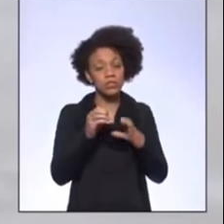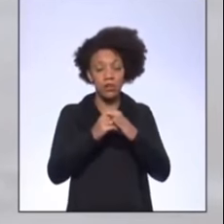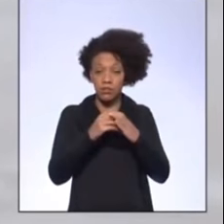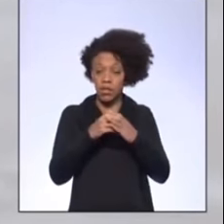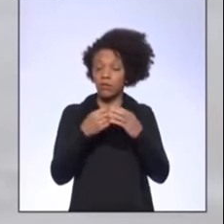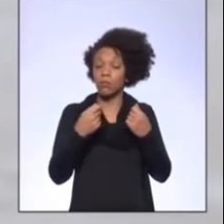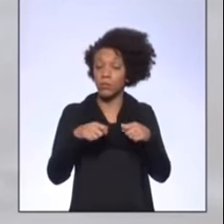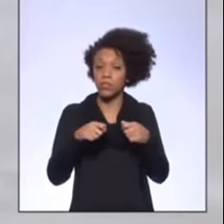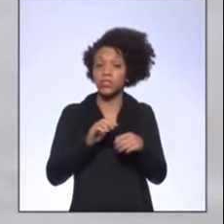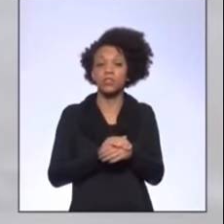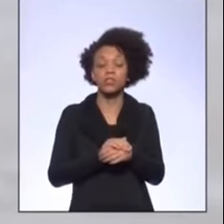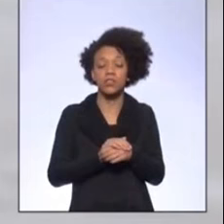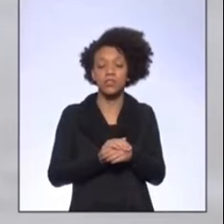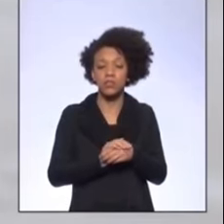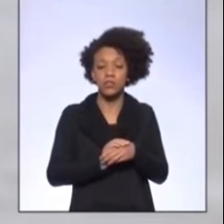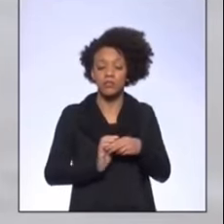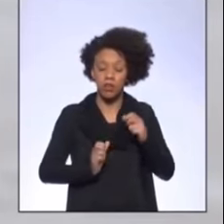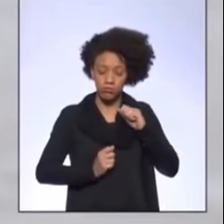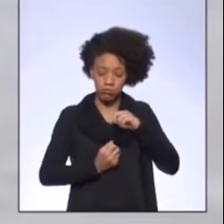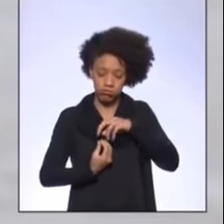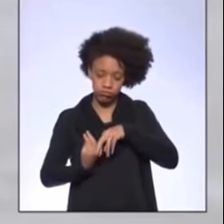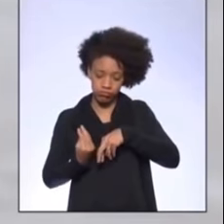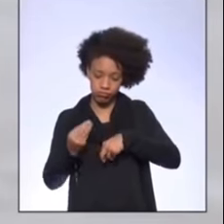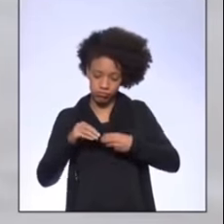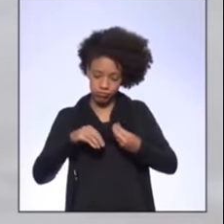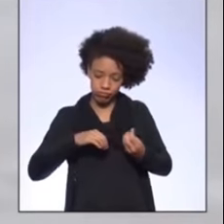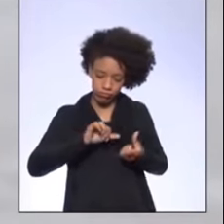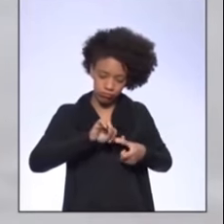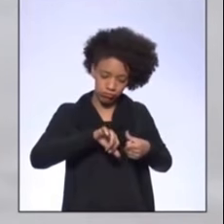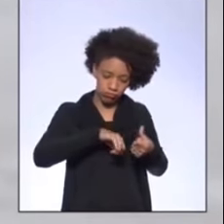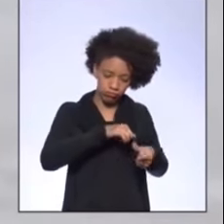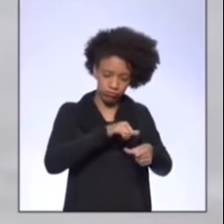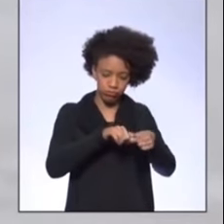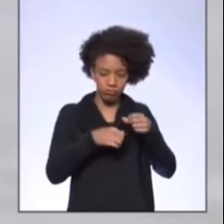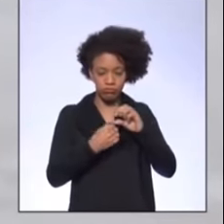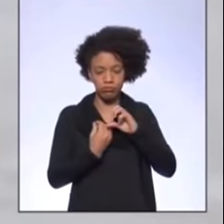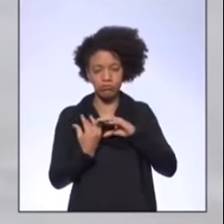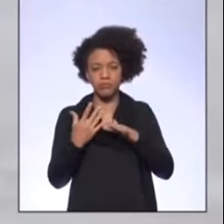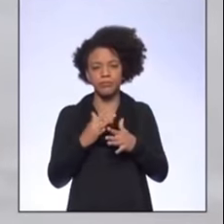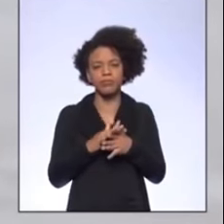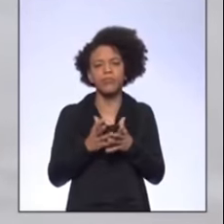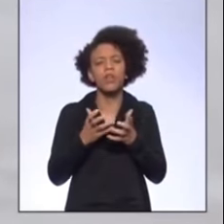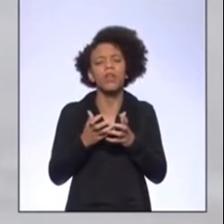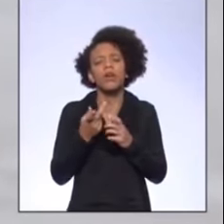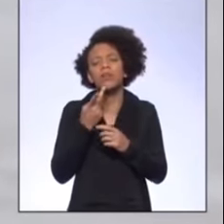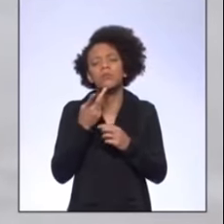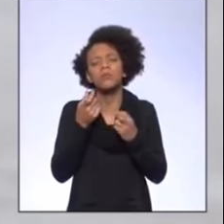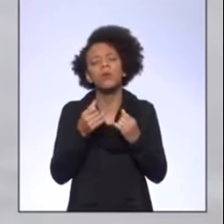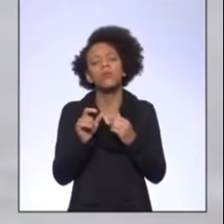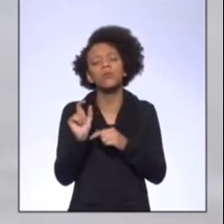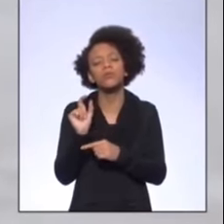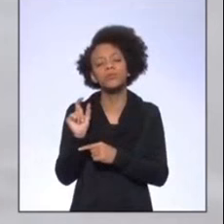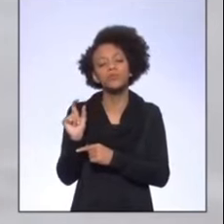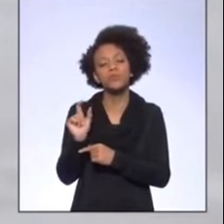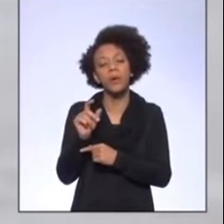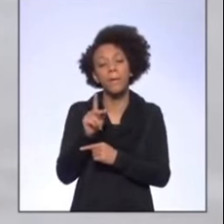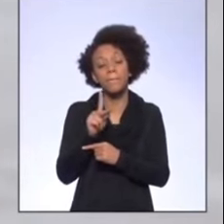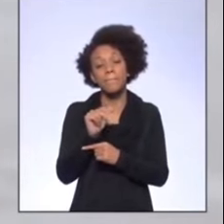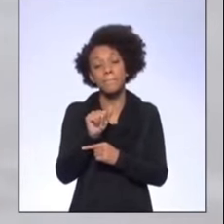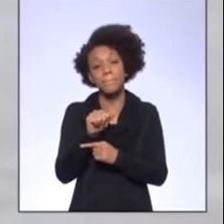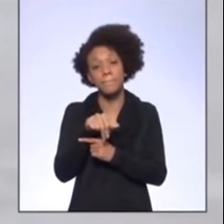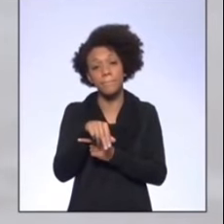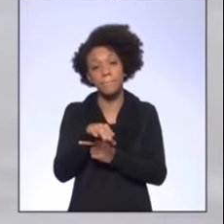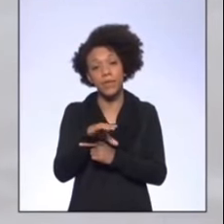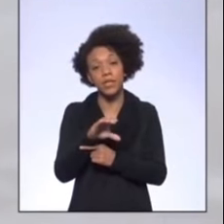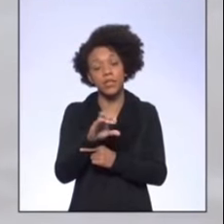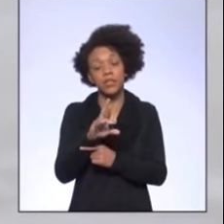tá? E vai também levar célula a célula. Eu quero falar um pouquinho desse cara que está aqui em cima, ó, o pâncreas.